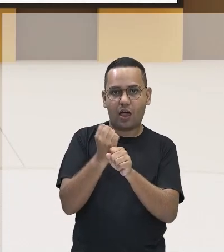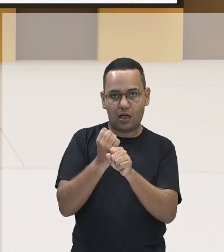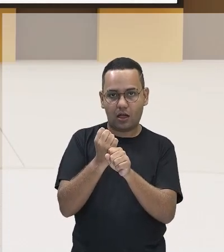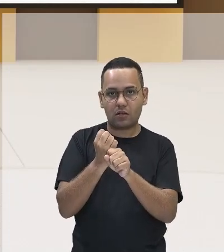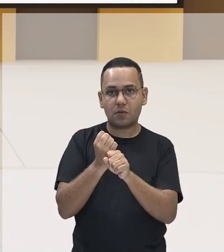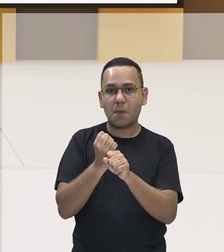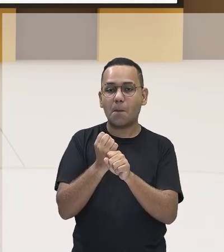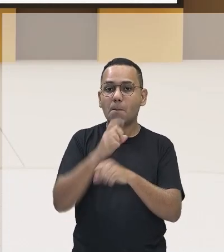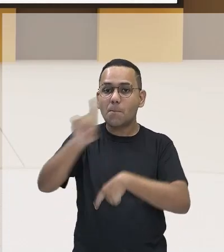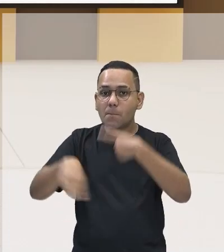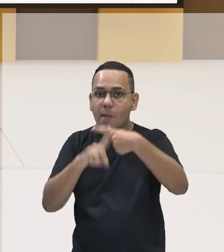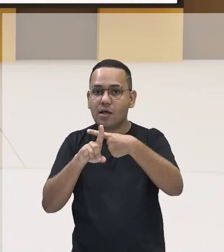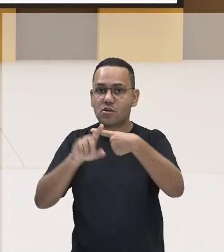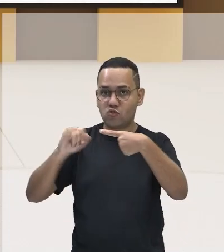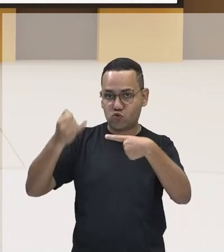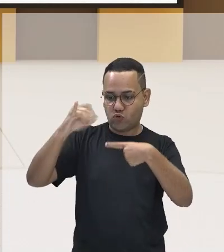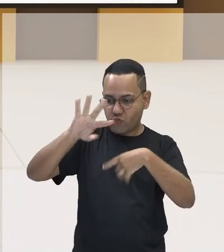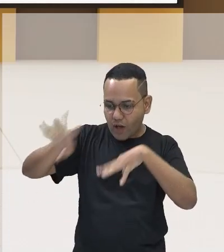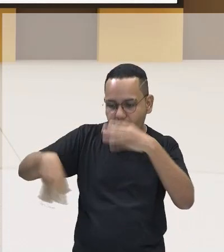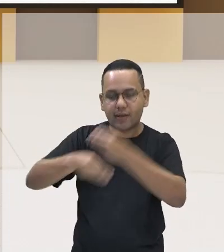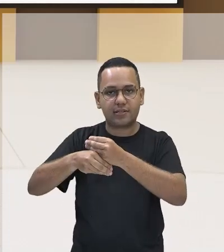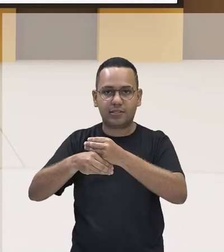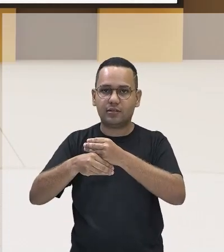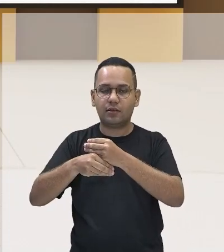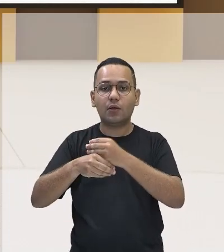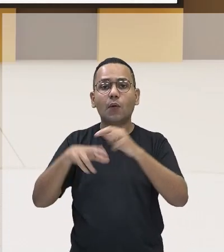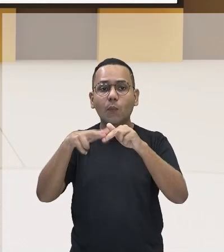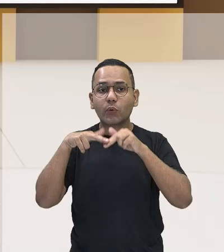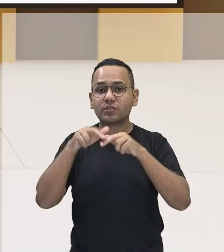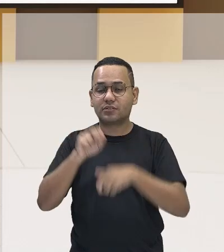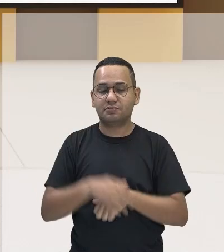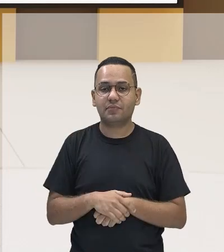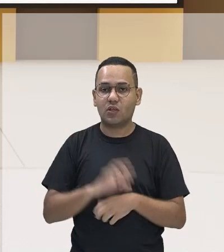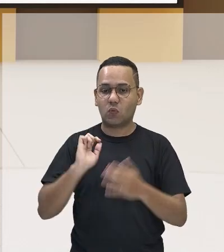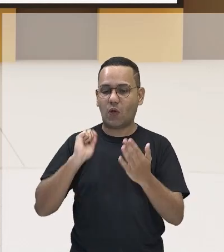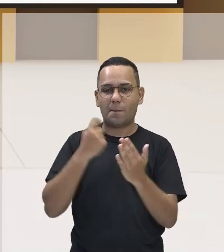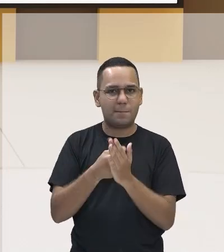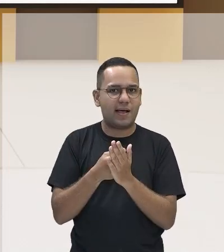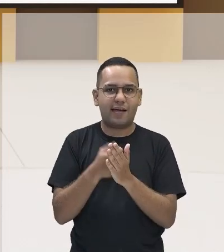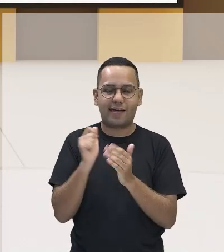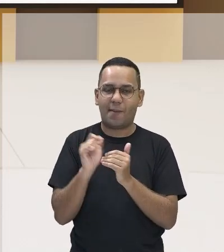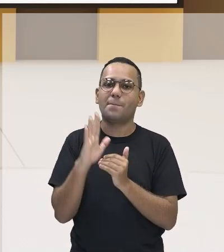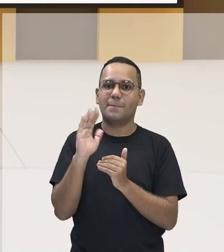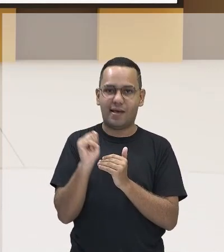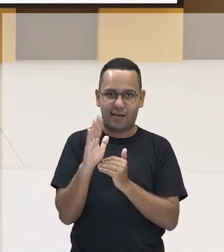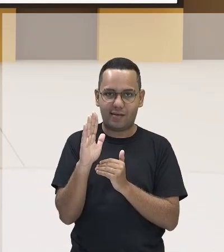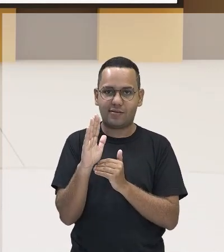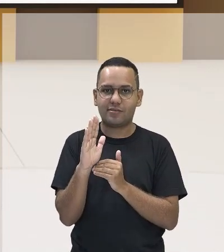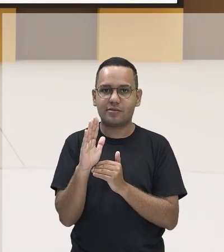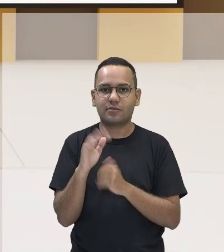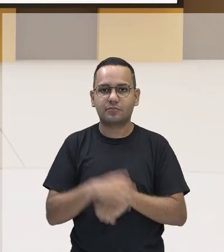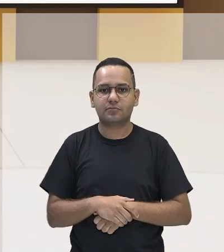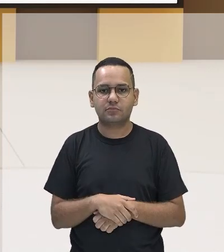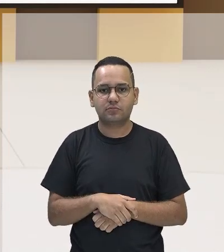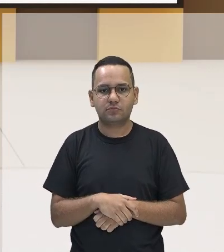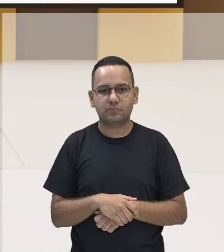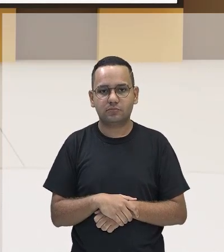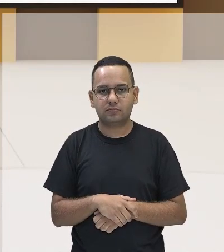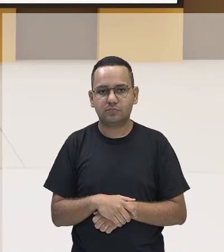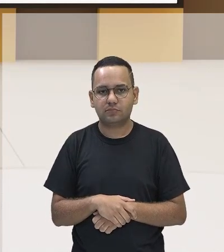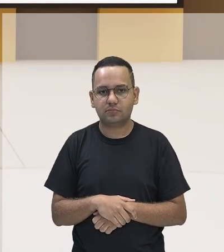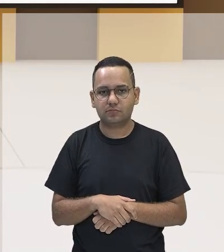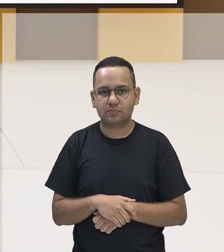ali um valor às vezes 3, 4 vezes maior do que o que era o valor do seu imóvel. Tudo